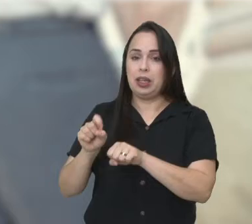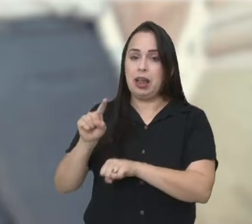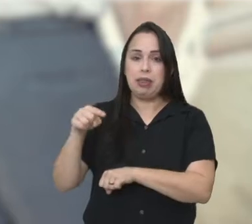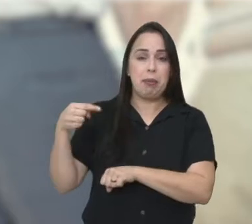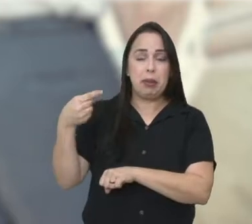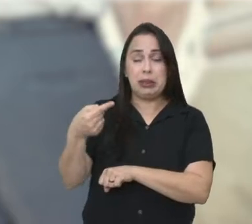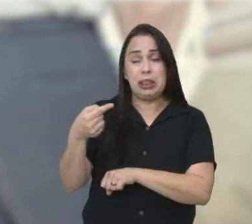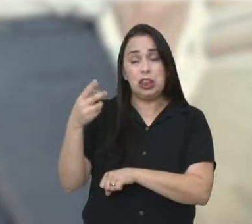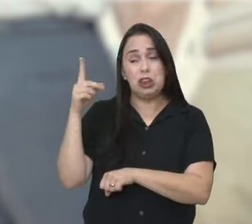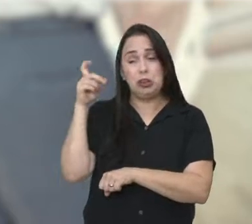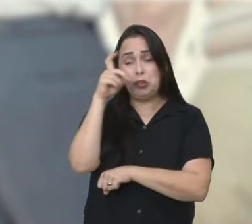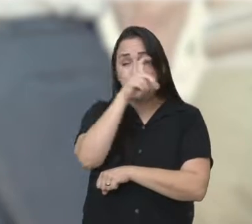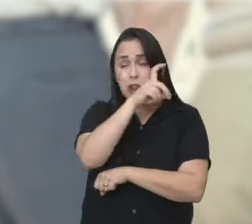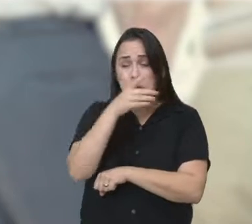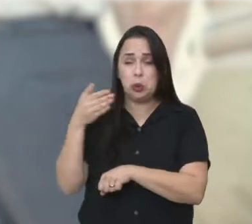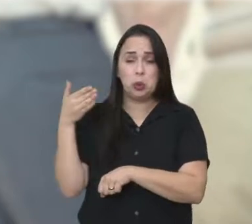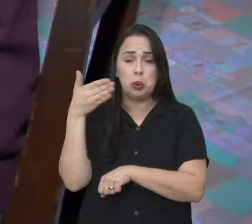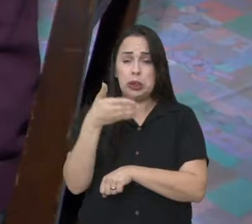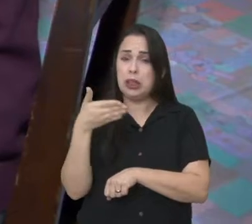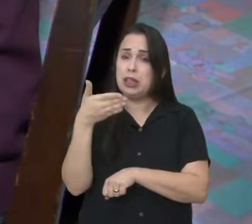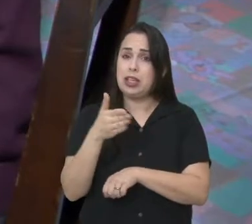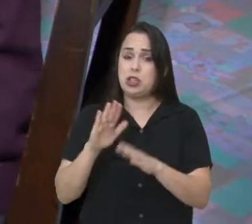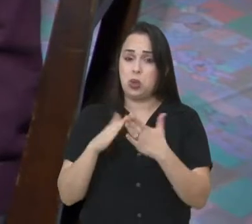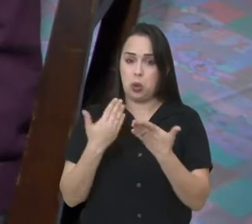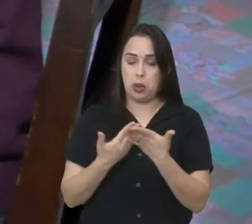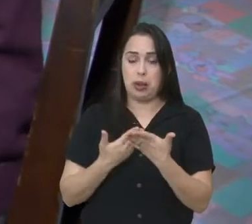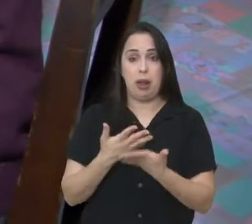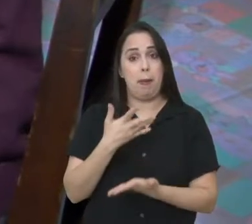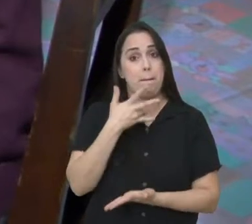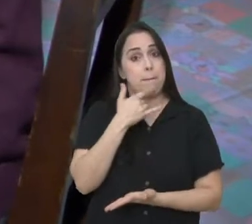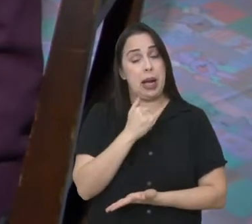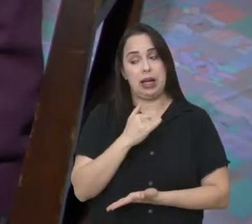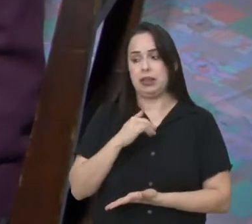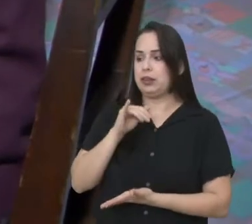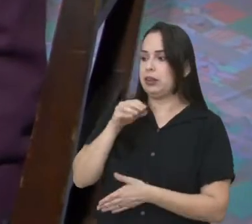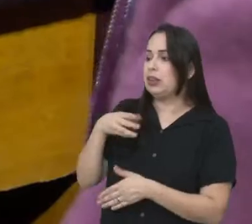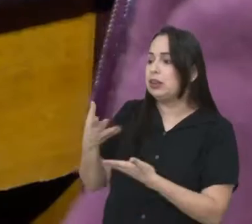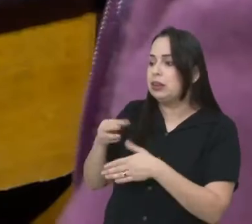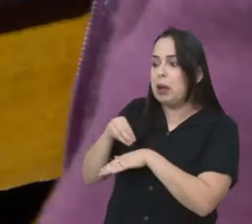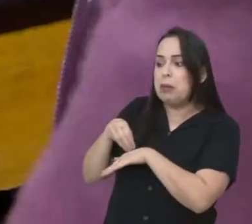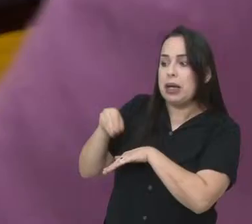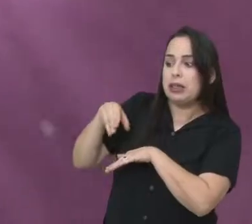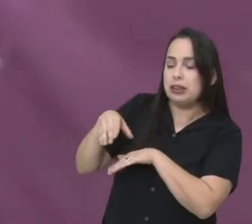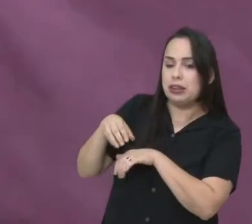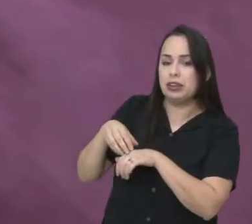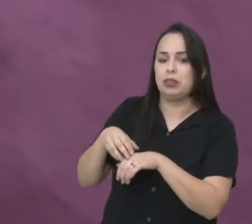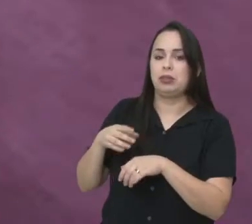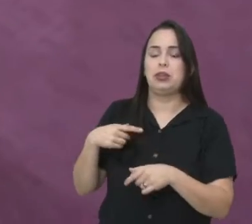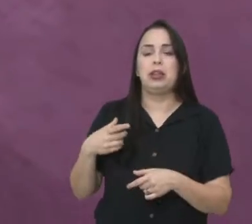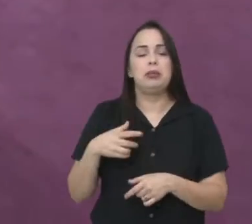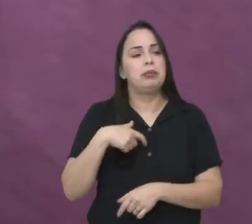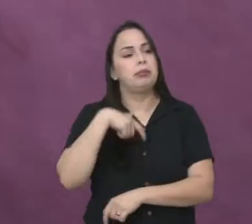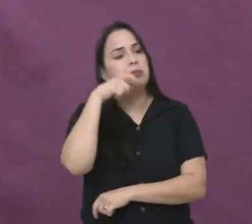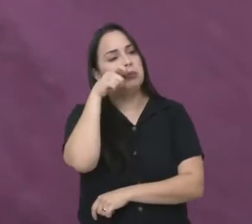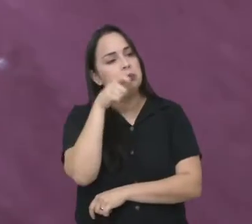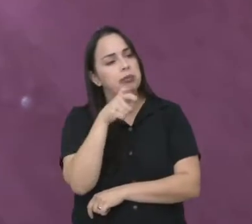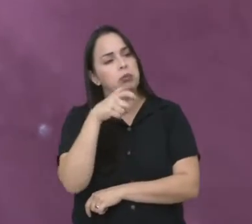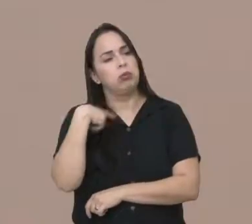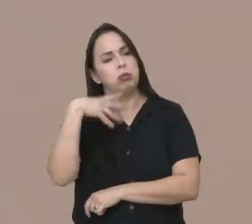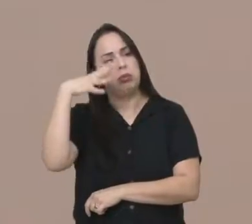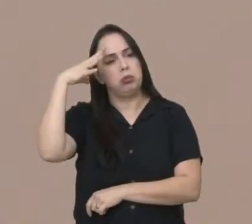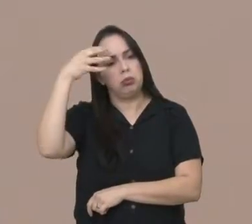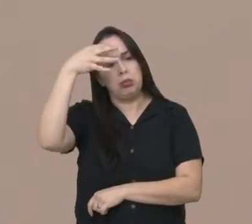complicado ir à escola naquele tempo. Então, o pai dela sugeriu um ofício. E assim se manifestou um talento